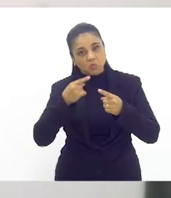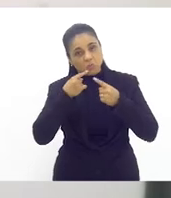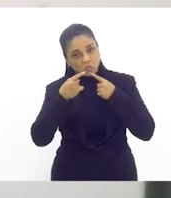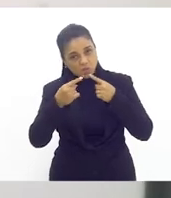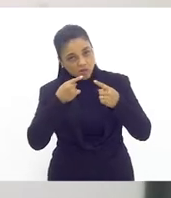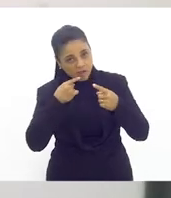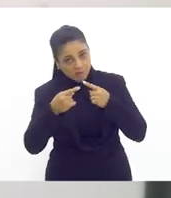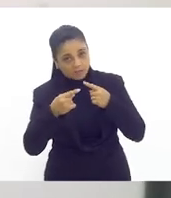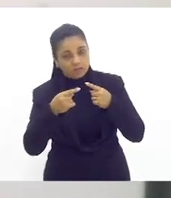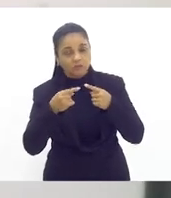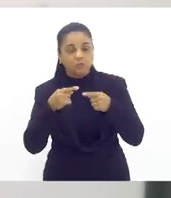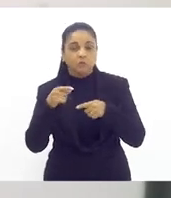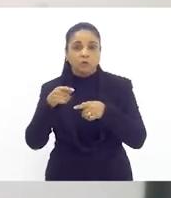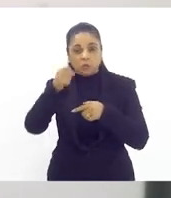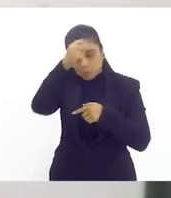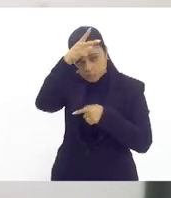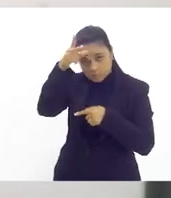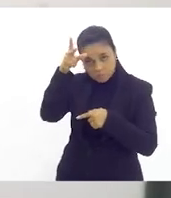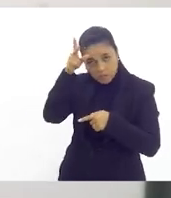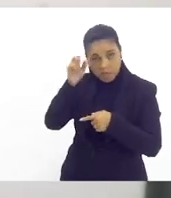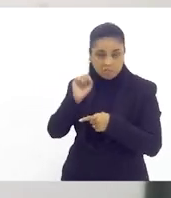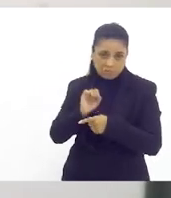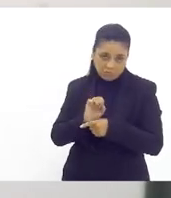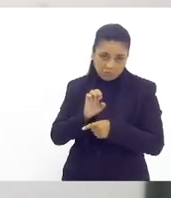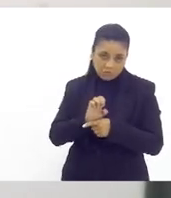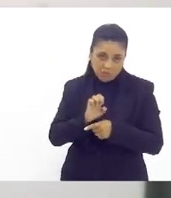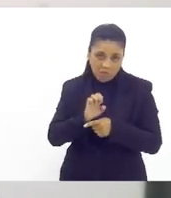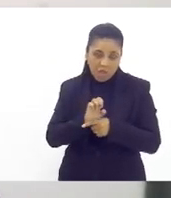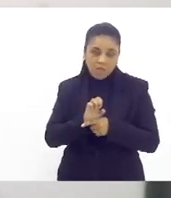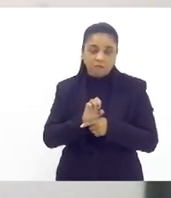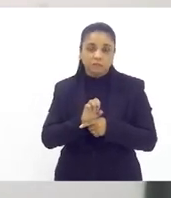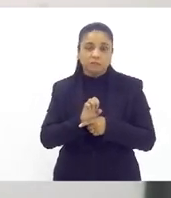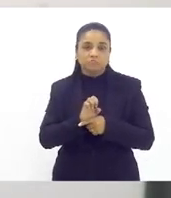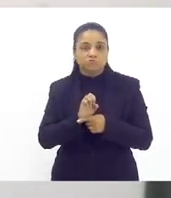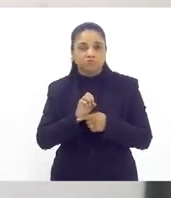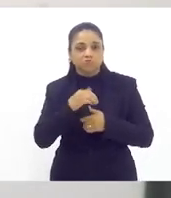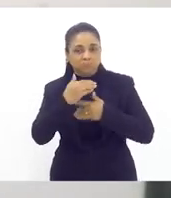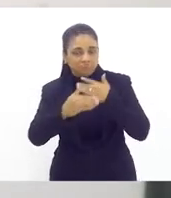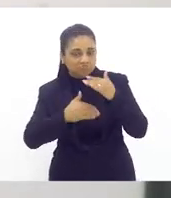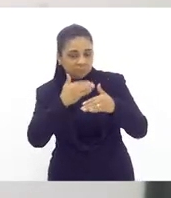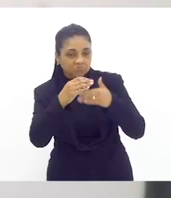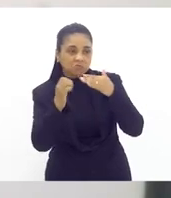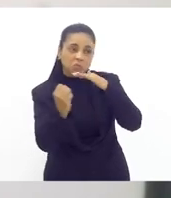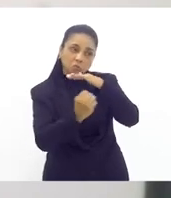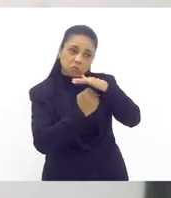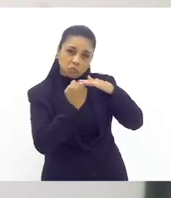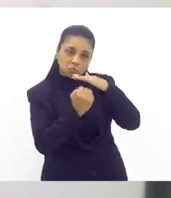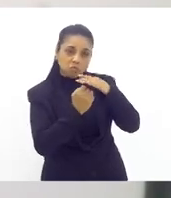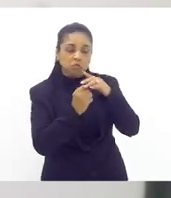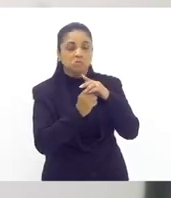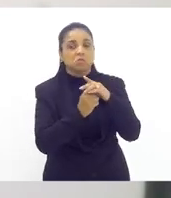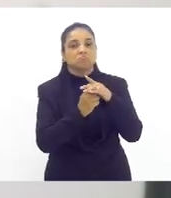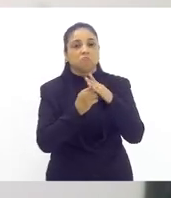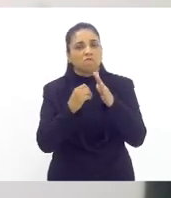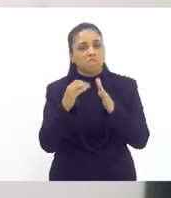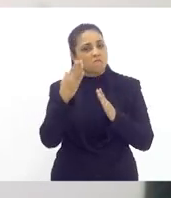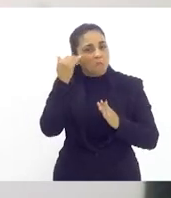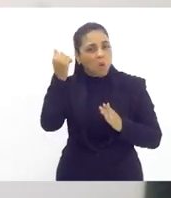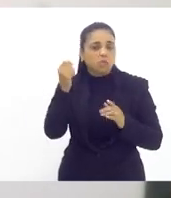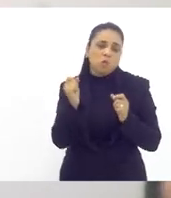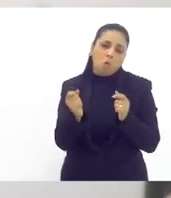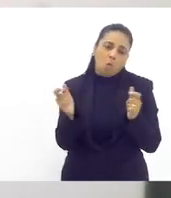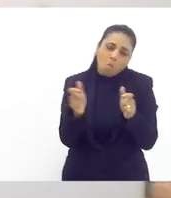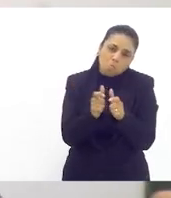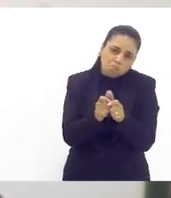tanto na municipalidade quanto no estado de construir os detalhe disso então pode ser talvez para uma grande indústria mas pode ser para tantos outros pequenos